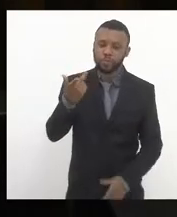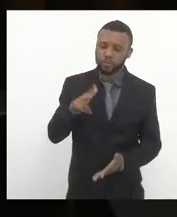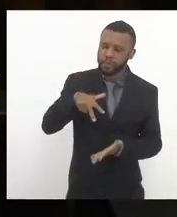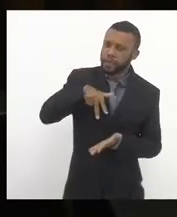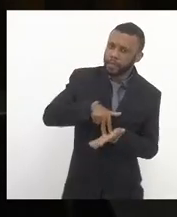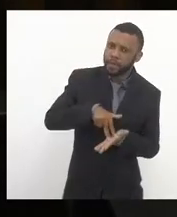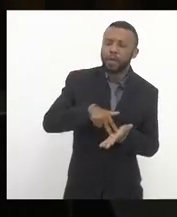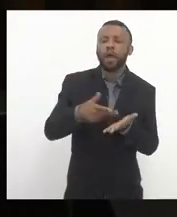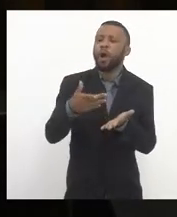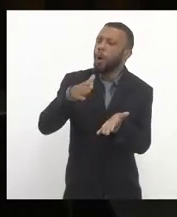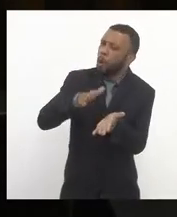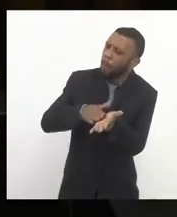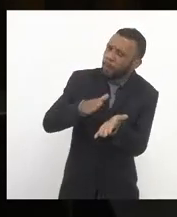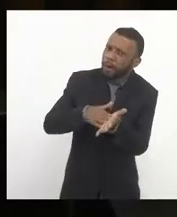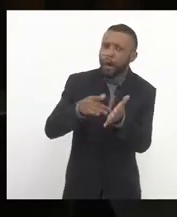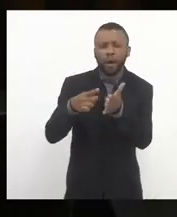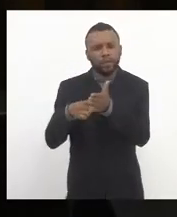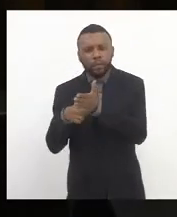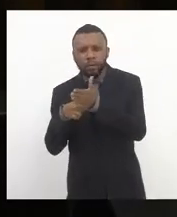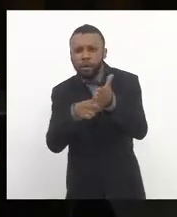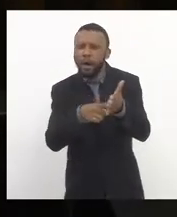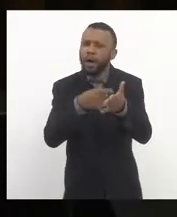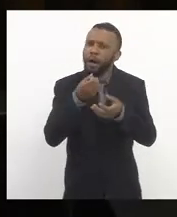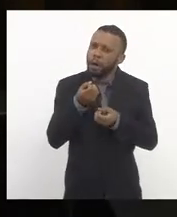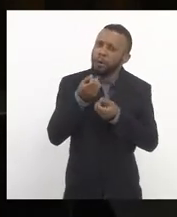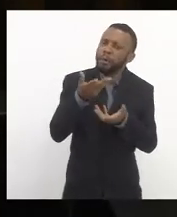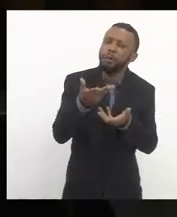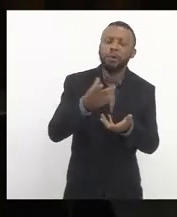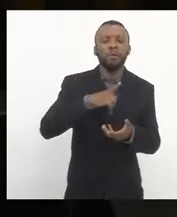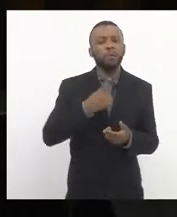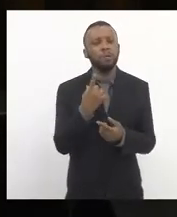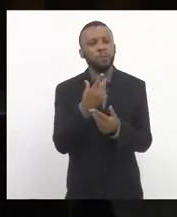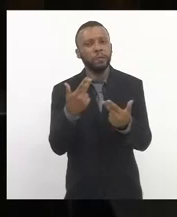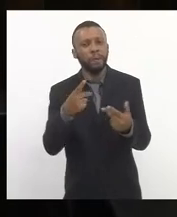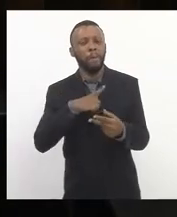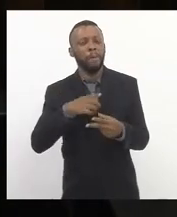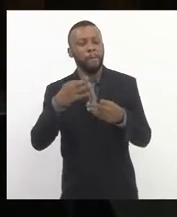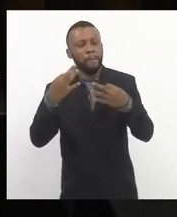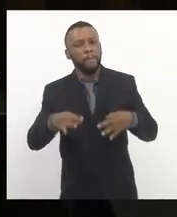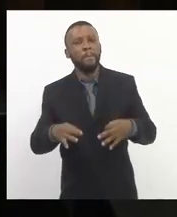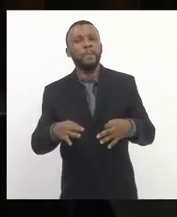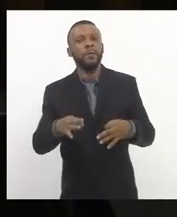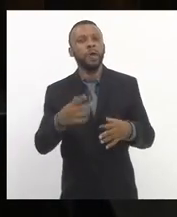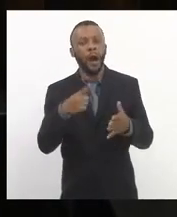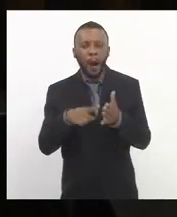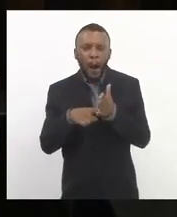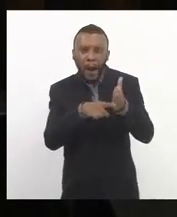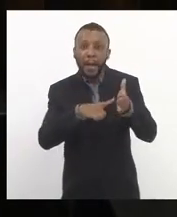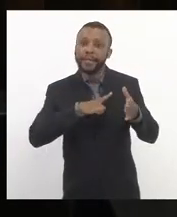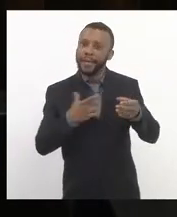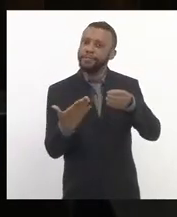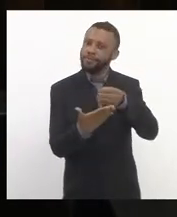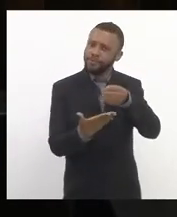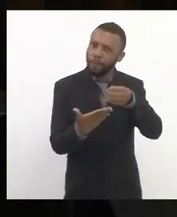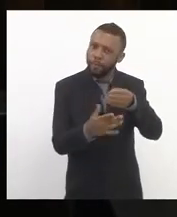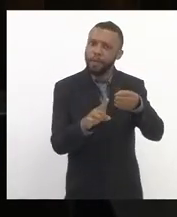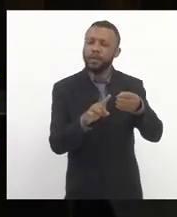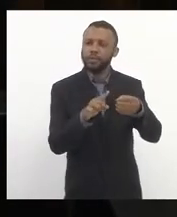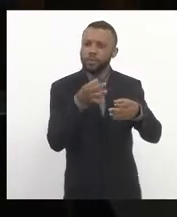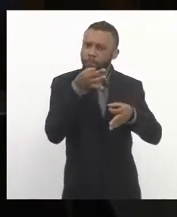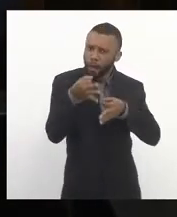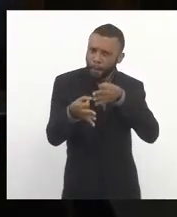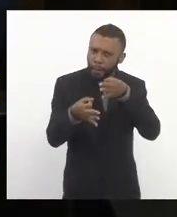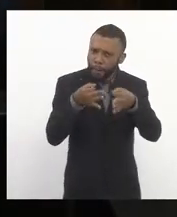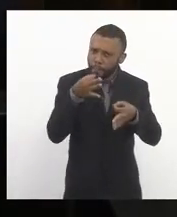denunciando. De uma coisa eu tenho certeza, as minhas denúncias tinham e têm fundamentos. Quando eu falei